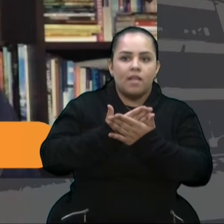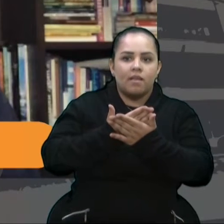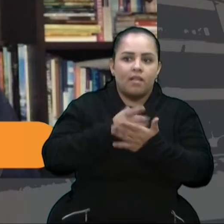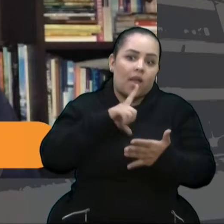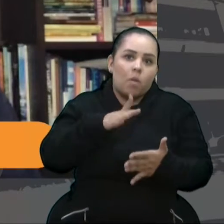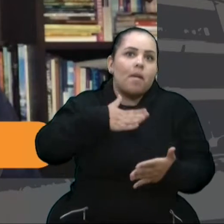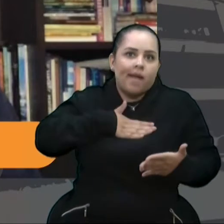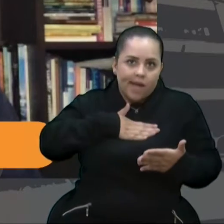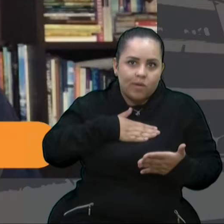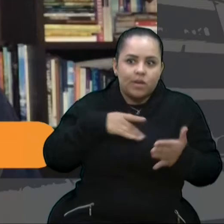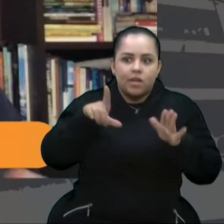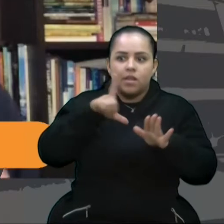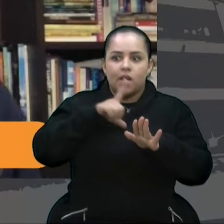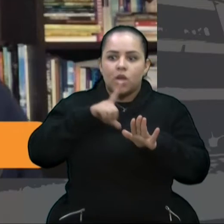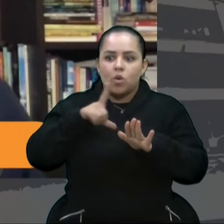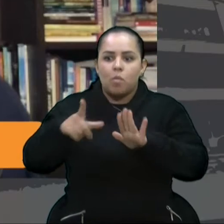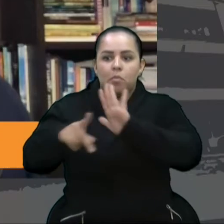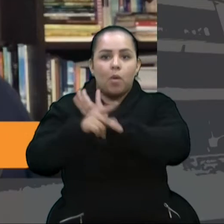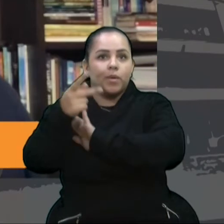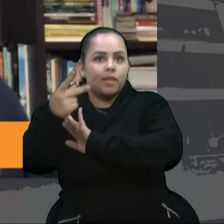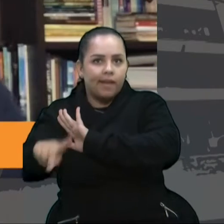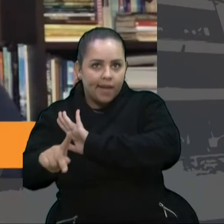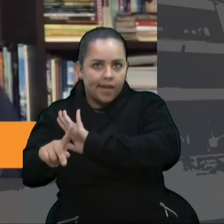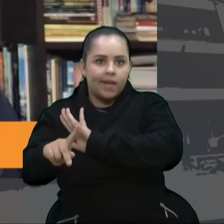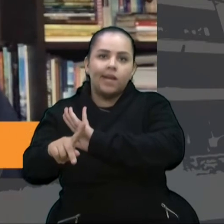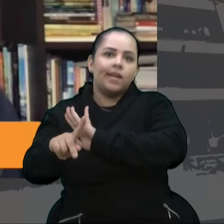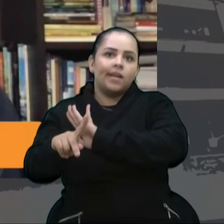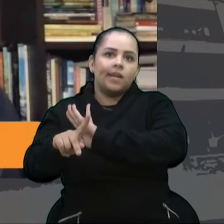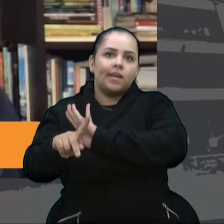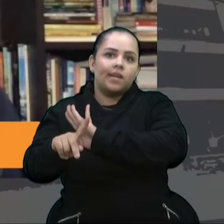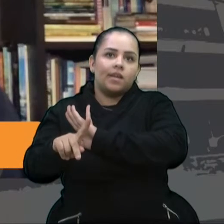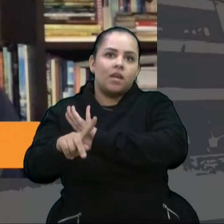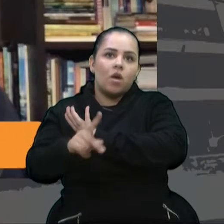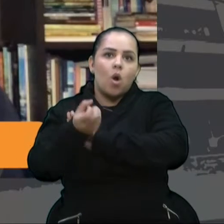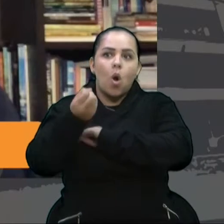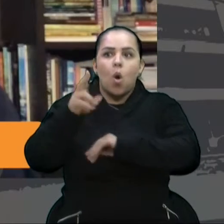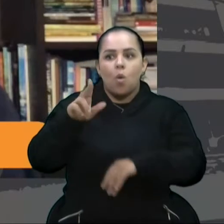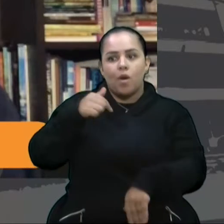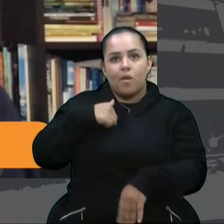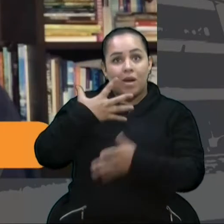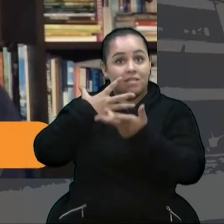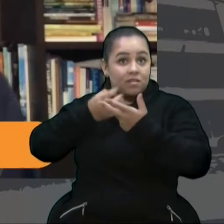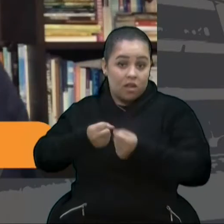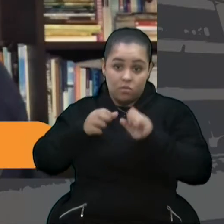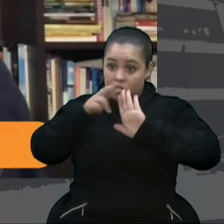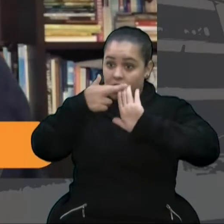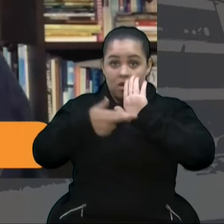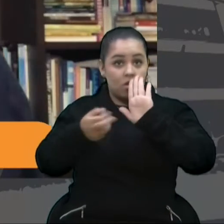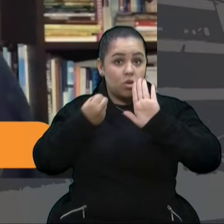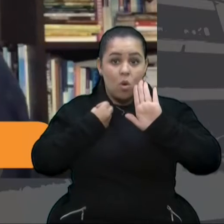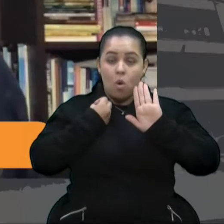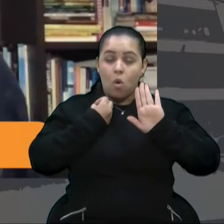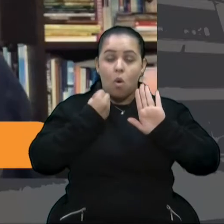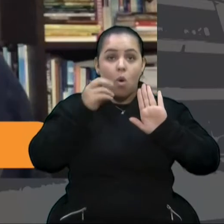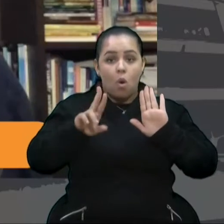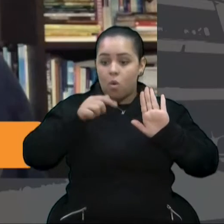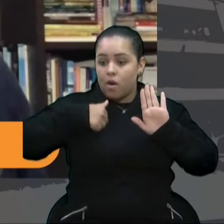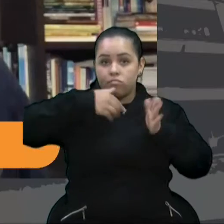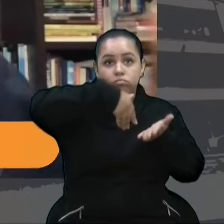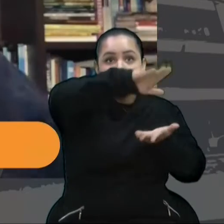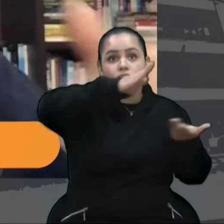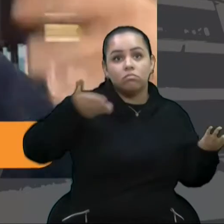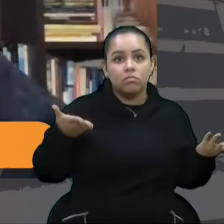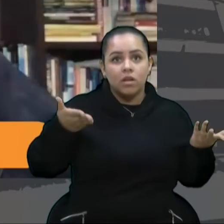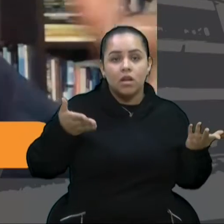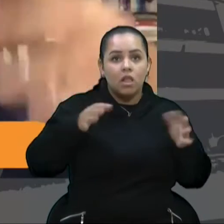canal estabelece as regras. Ou eu aceito as regras, ou eu saio do canal. Uhum. E essa é a Isso é tão simples, eu não sei por que